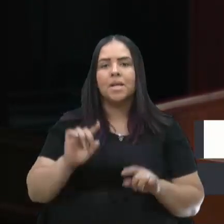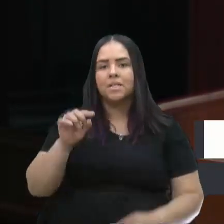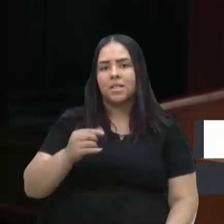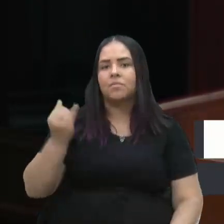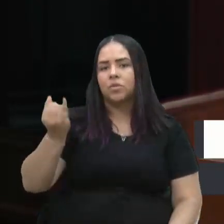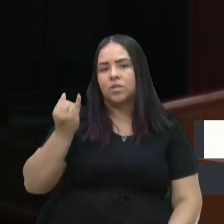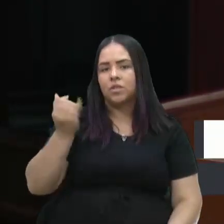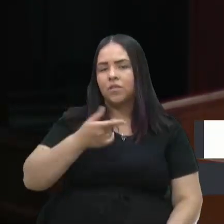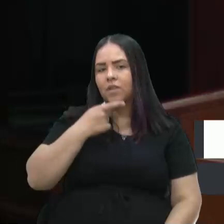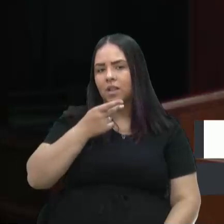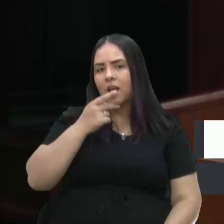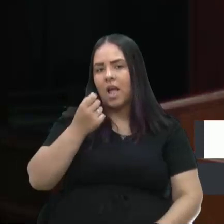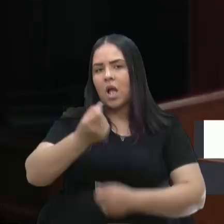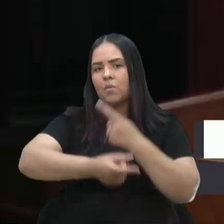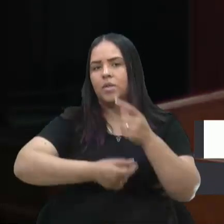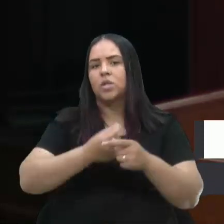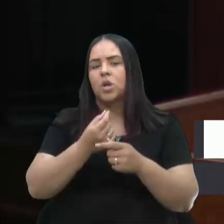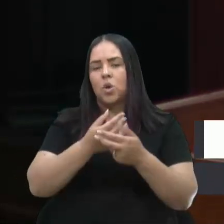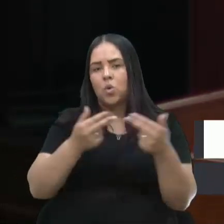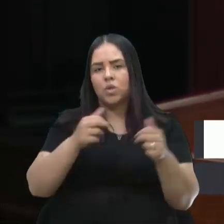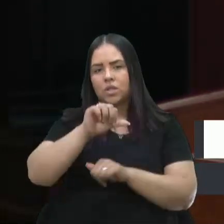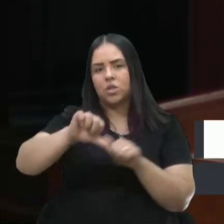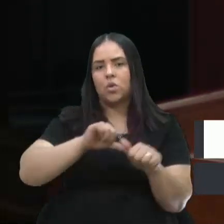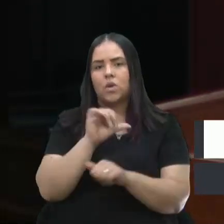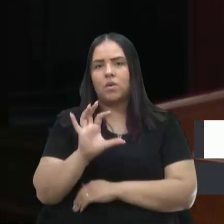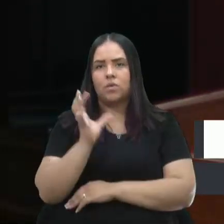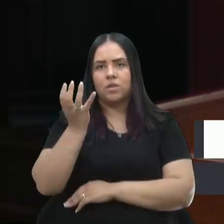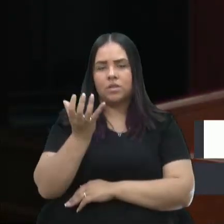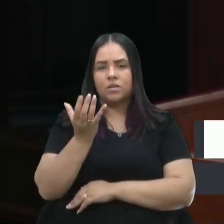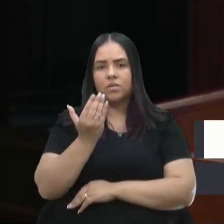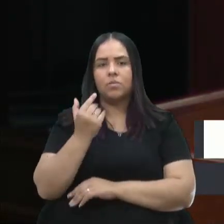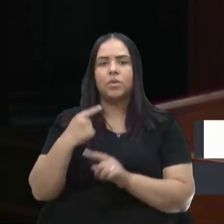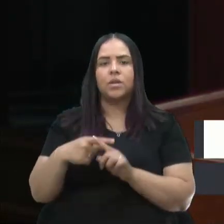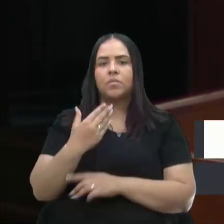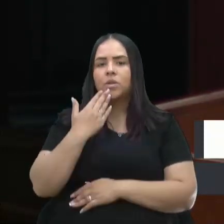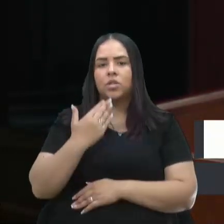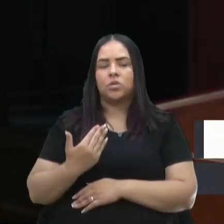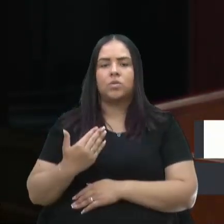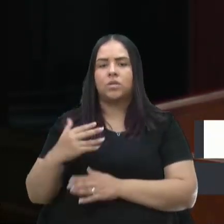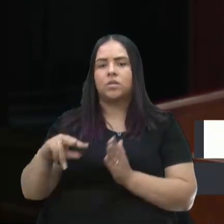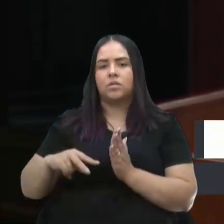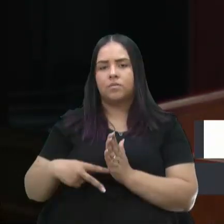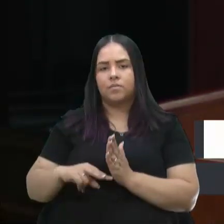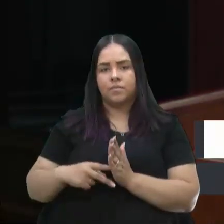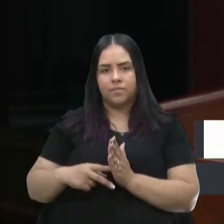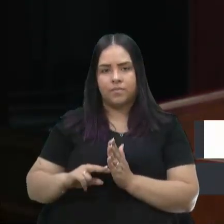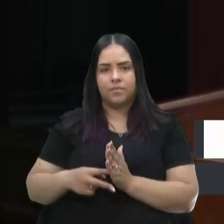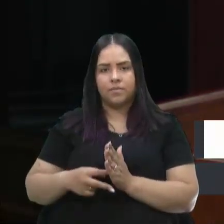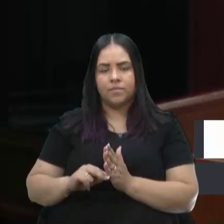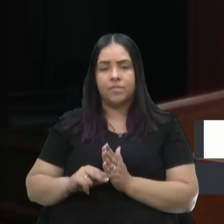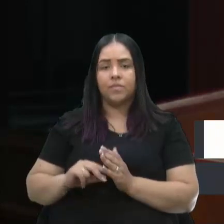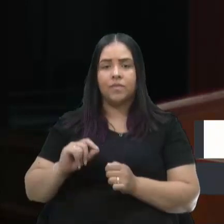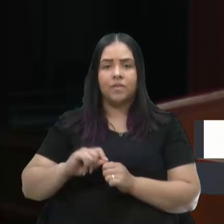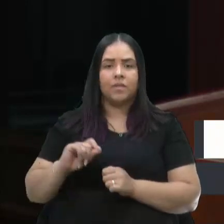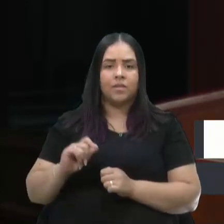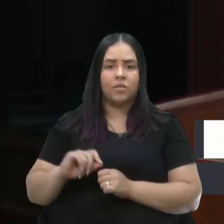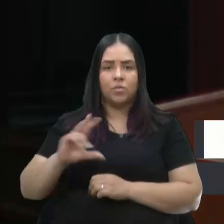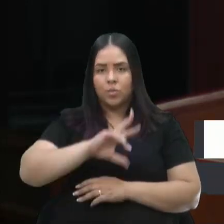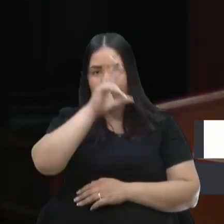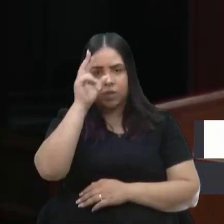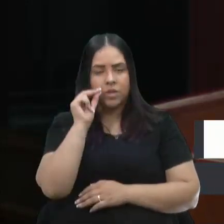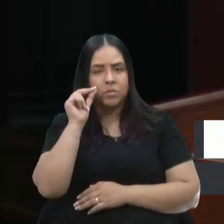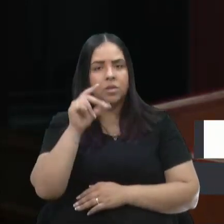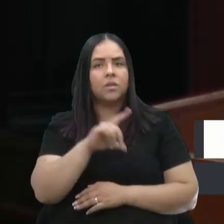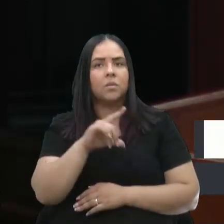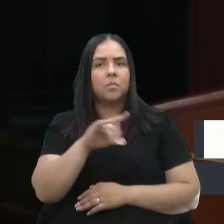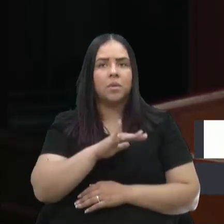algumas alterações que foram feitas no projeto, a pedido do sindicato, do Sindserv, e que fizeram com que o município abrisse mão